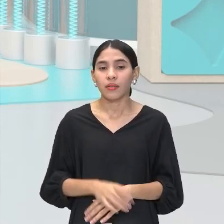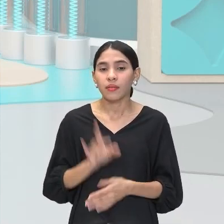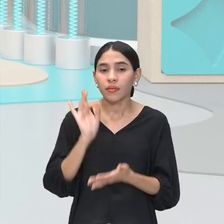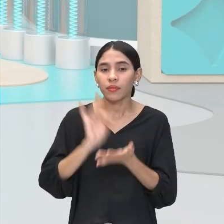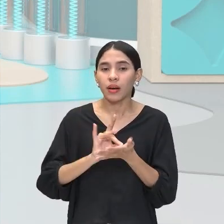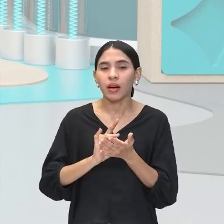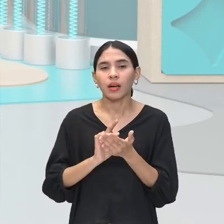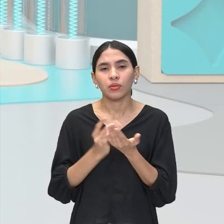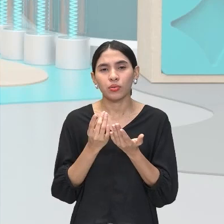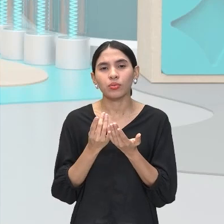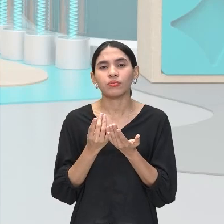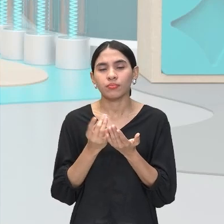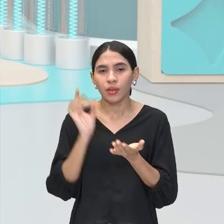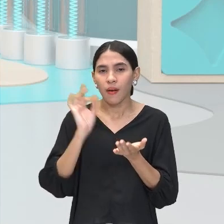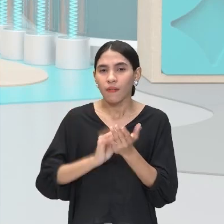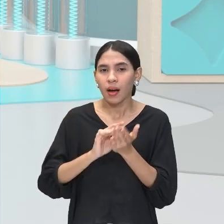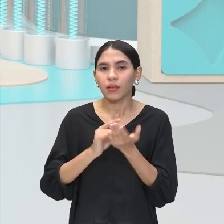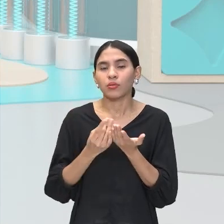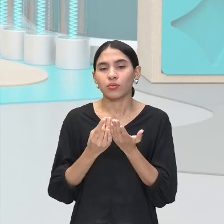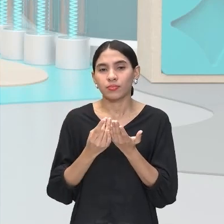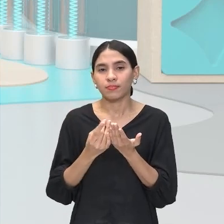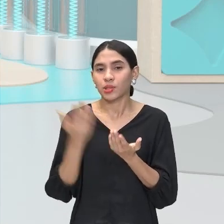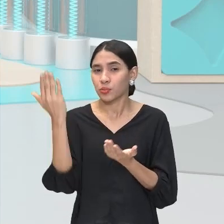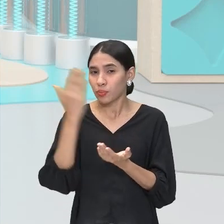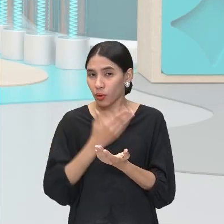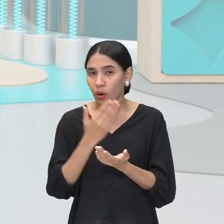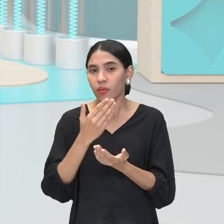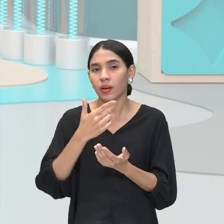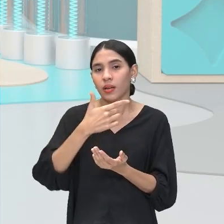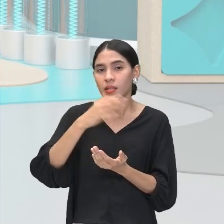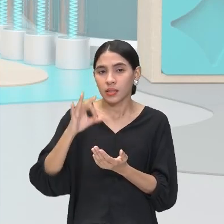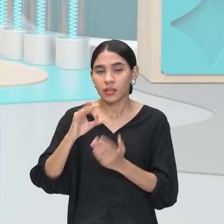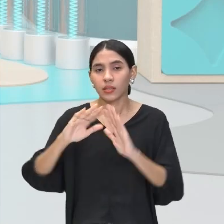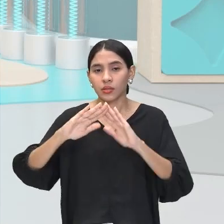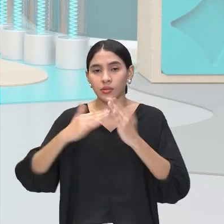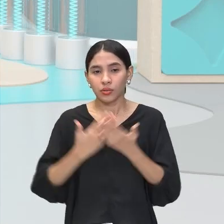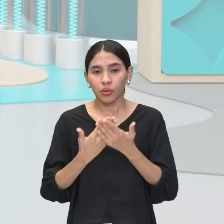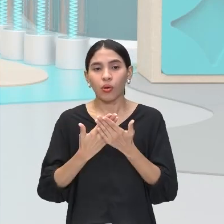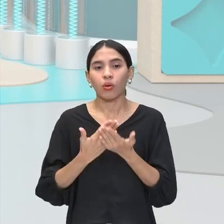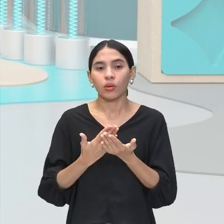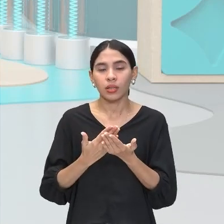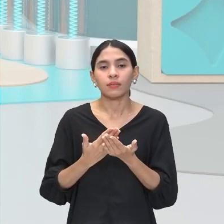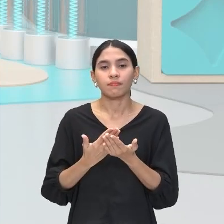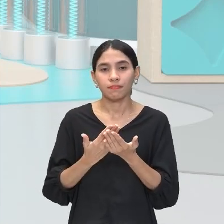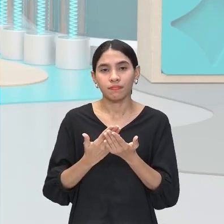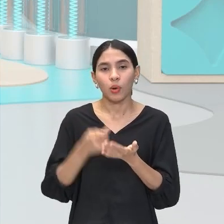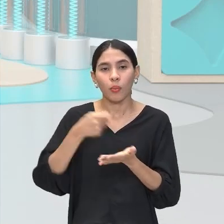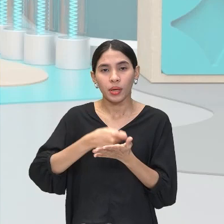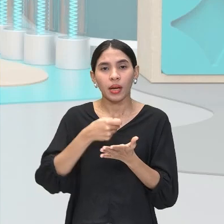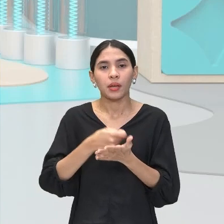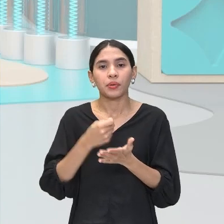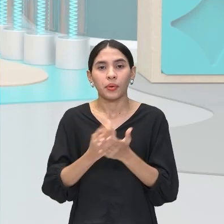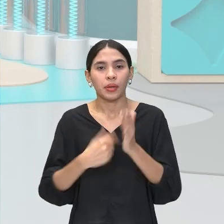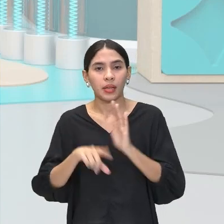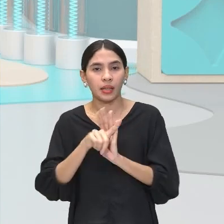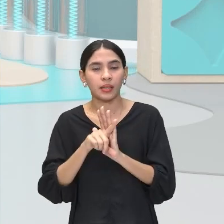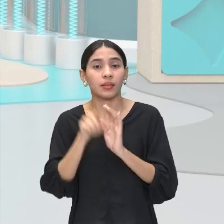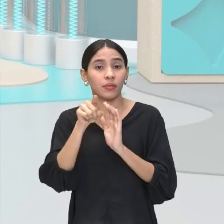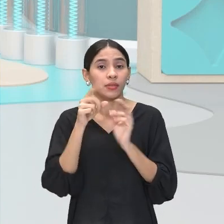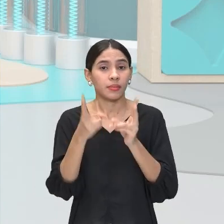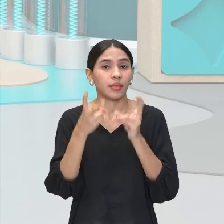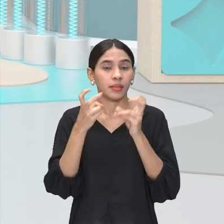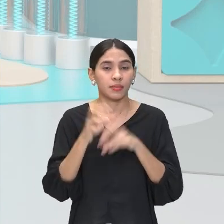do século XIX, né, com a instauração da escola obrigatória pelas leis. Então percebam que é algo